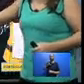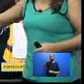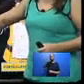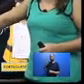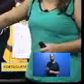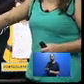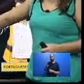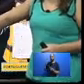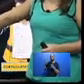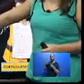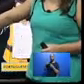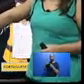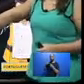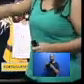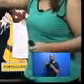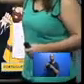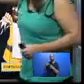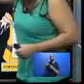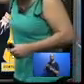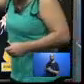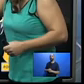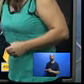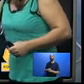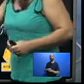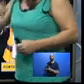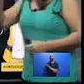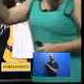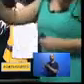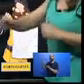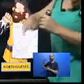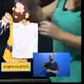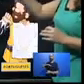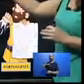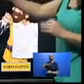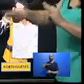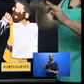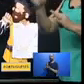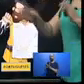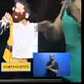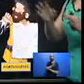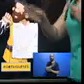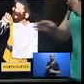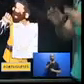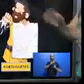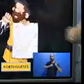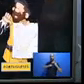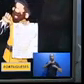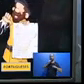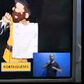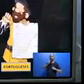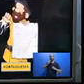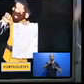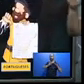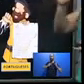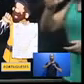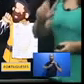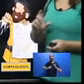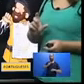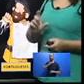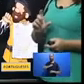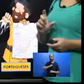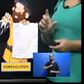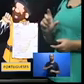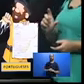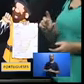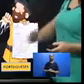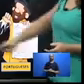de Portugal, né? Nessa época aqui. Depois a gente vai ver que as capitanias não deram muito certo, não, né? Só duas, na